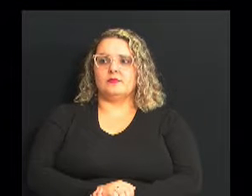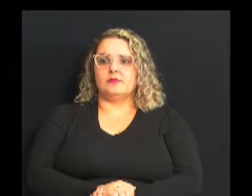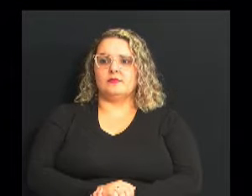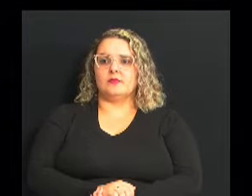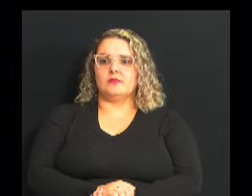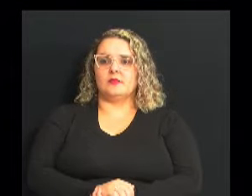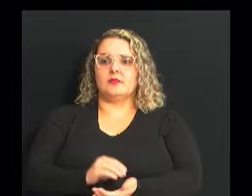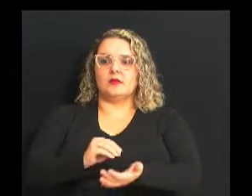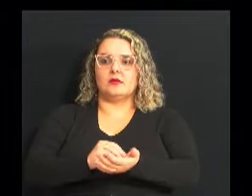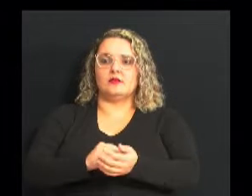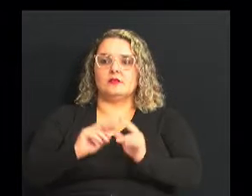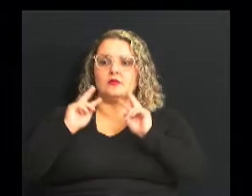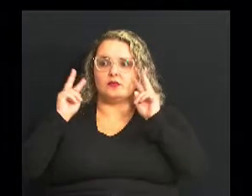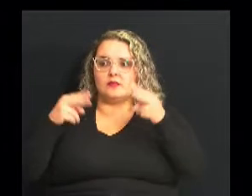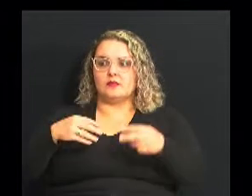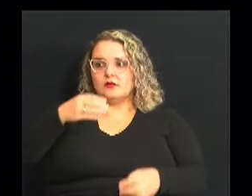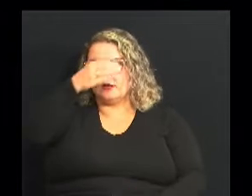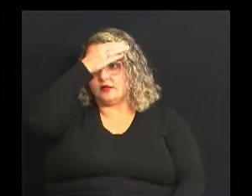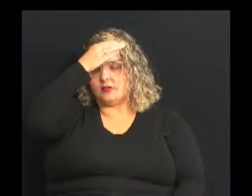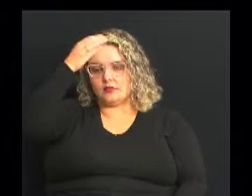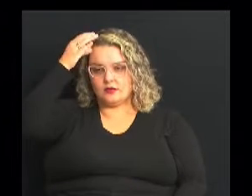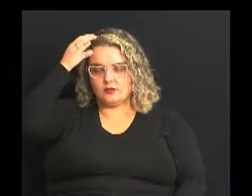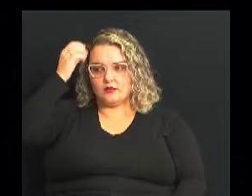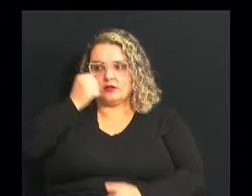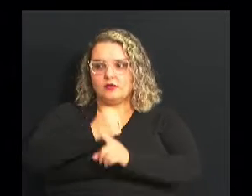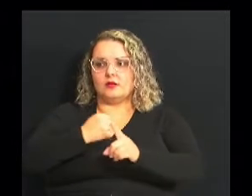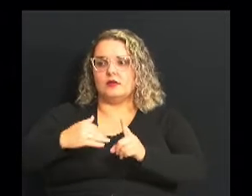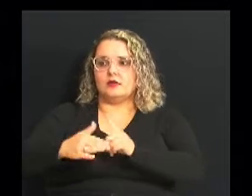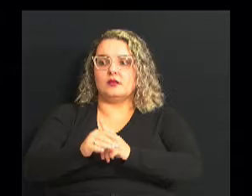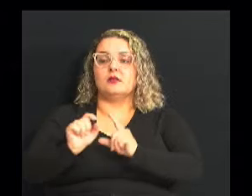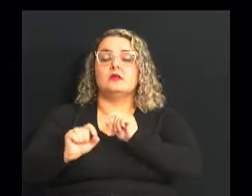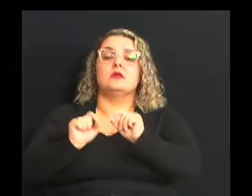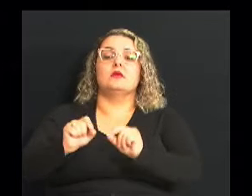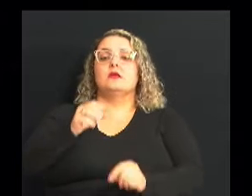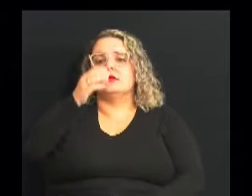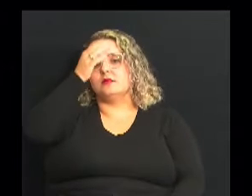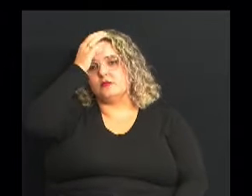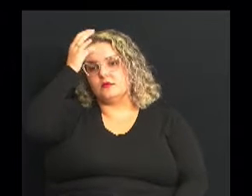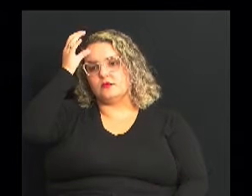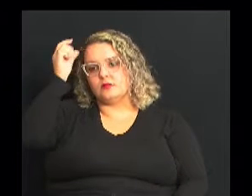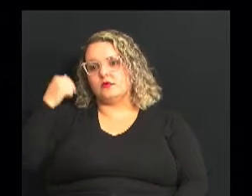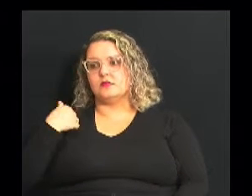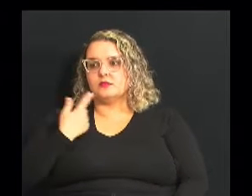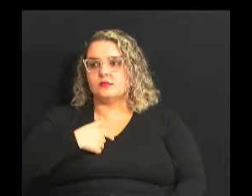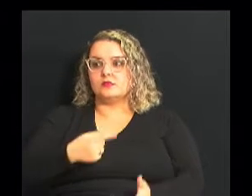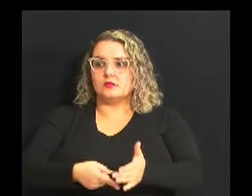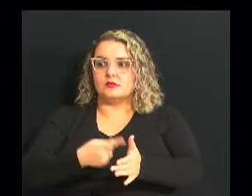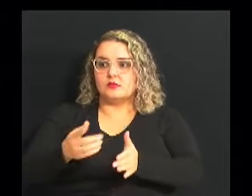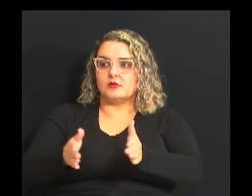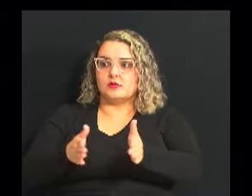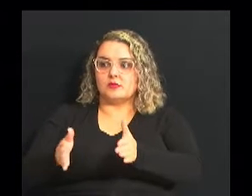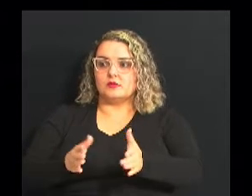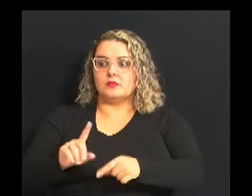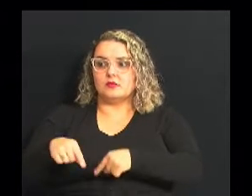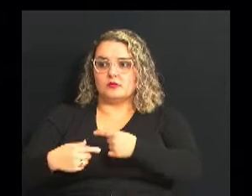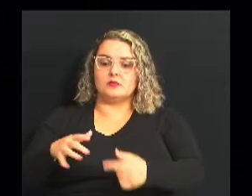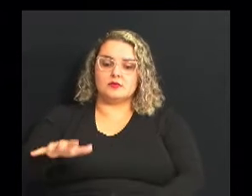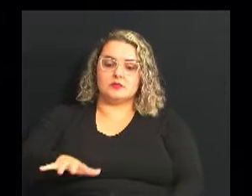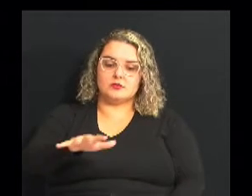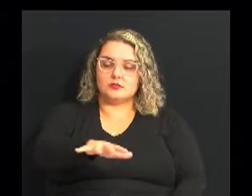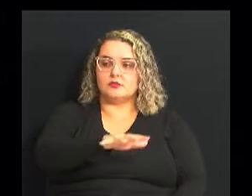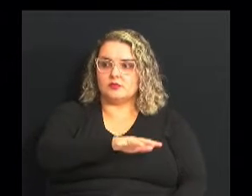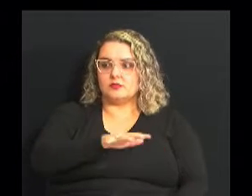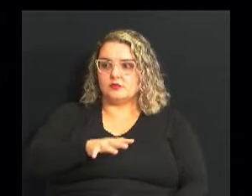aqui, né, cliente e sociedade, né? Quem são nossos clientes, na verdade, né? No primeiro momento, os outros setores, como havia dito, e